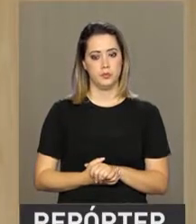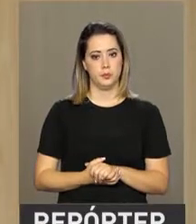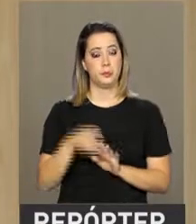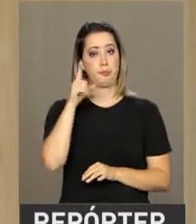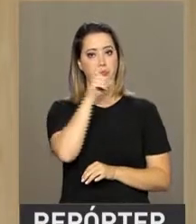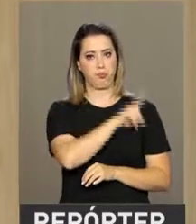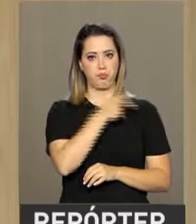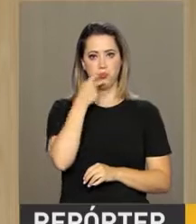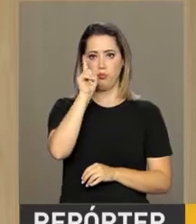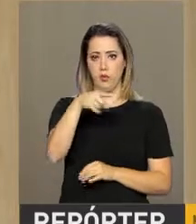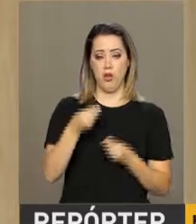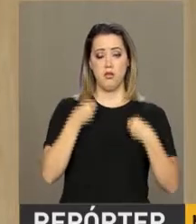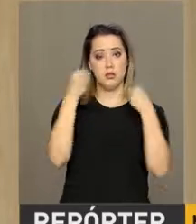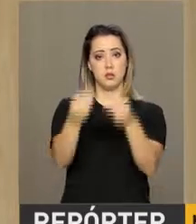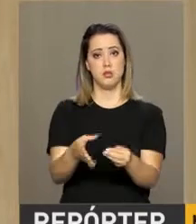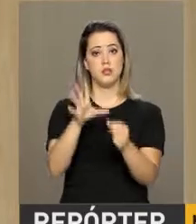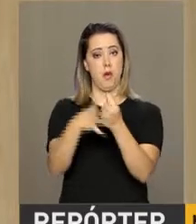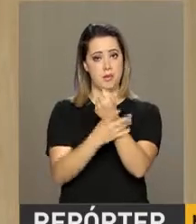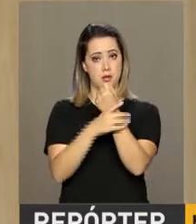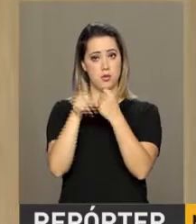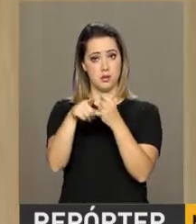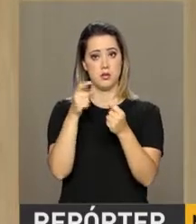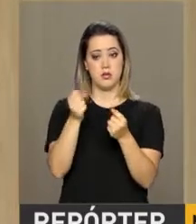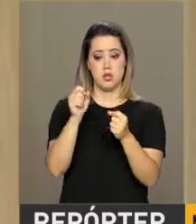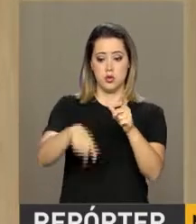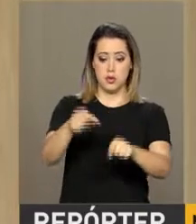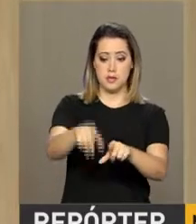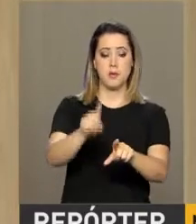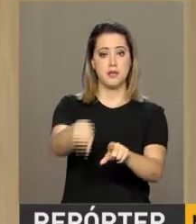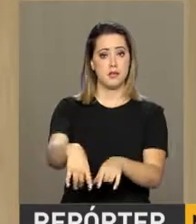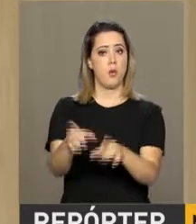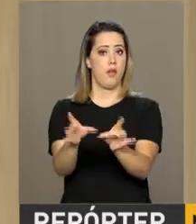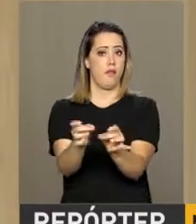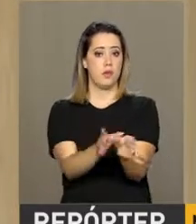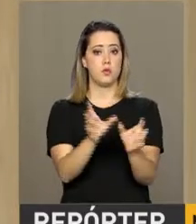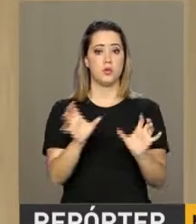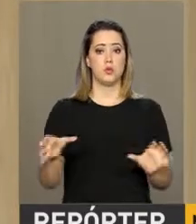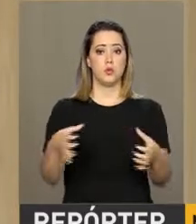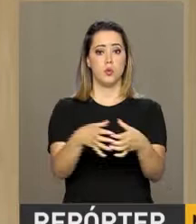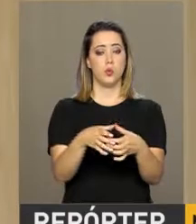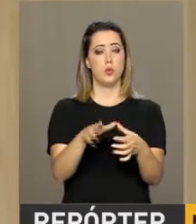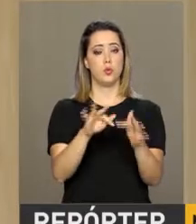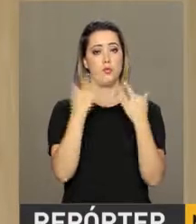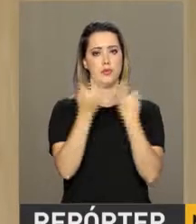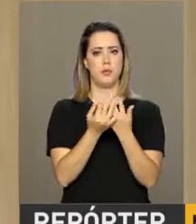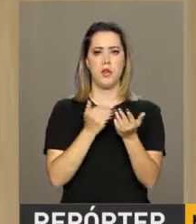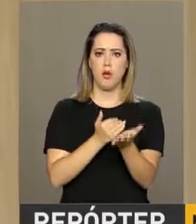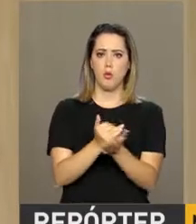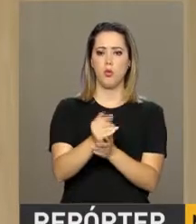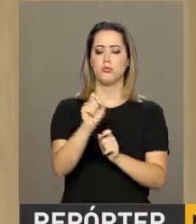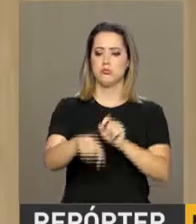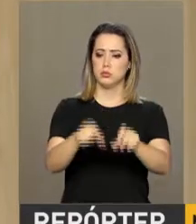uma garantia de que essa produção será comercializada incentivo que os agricultores familiares permaneça um